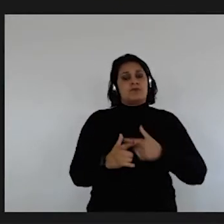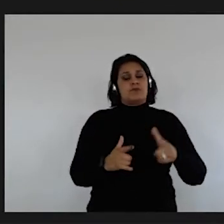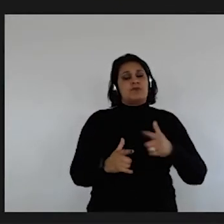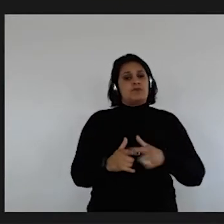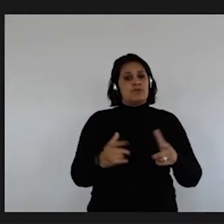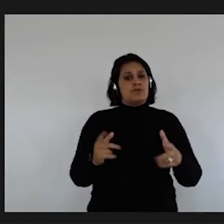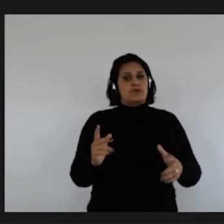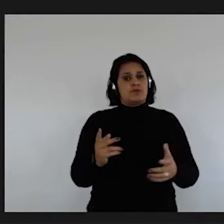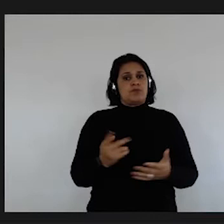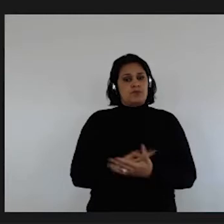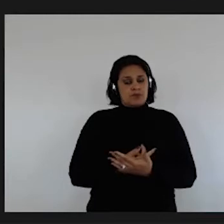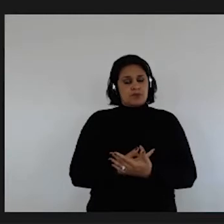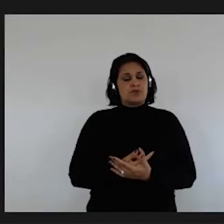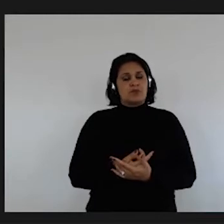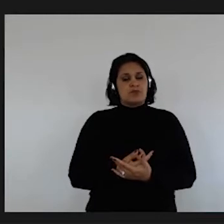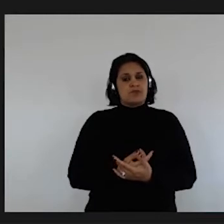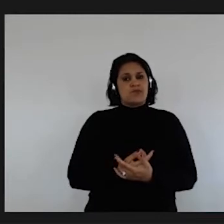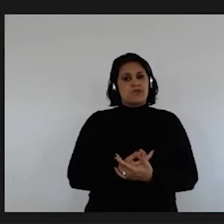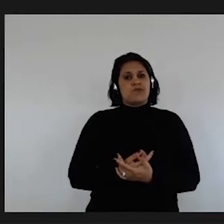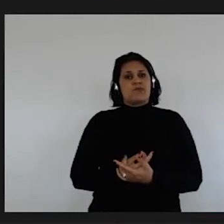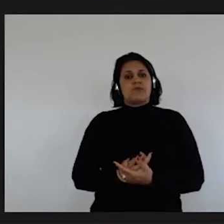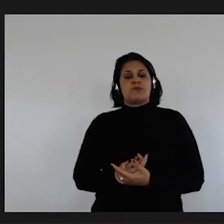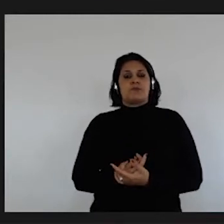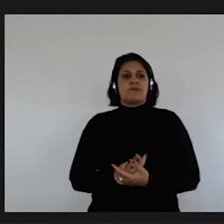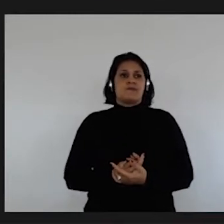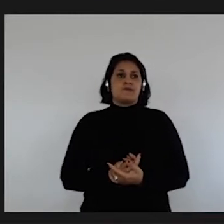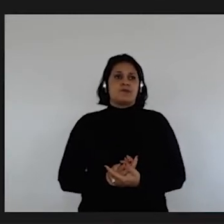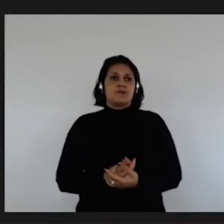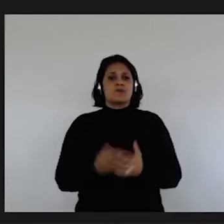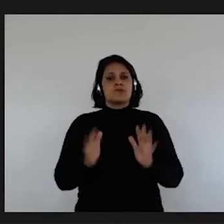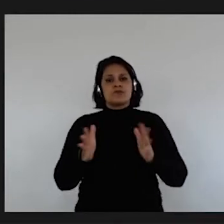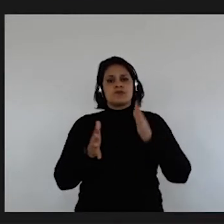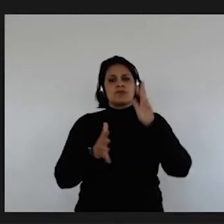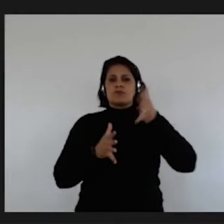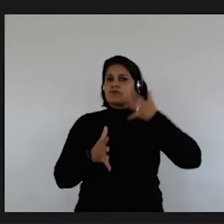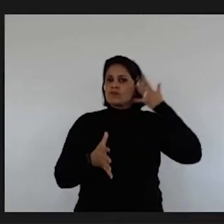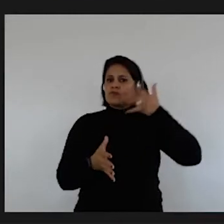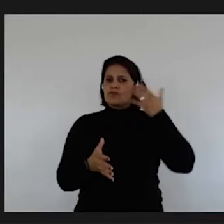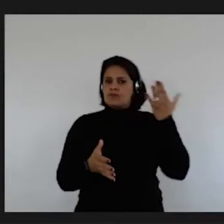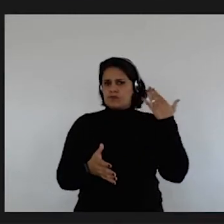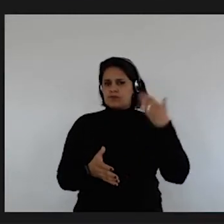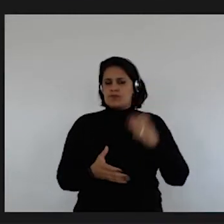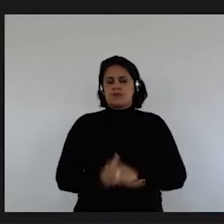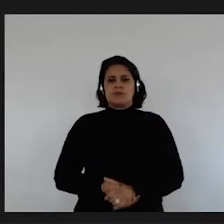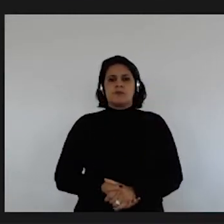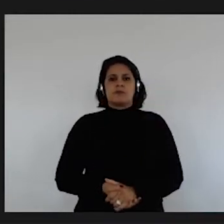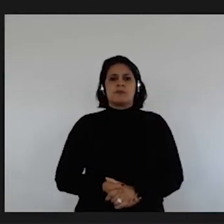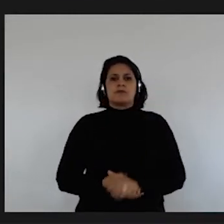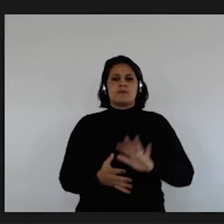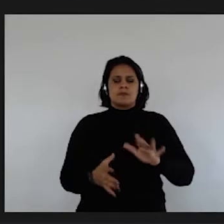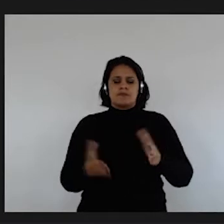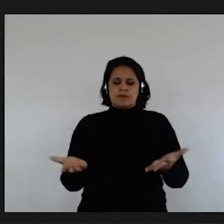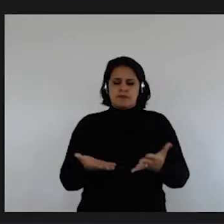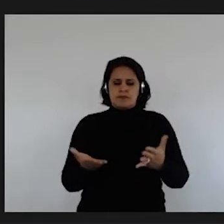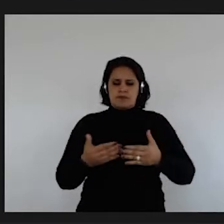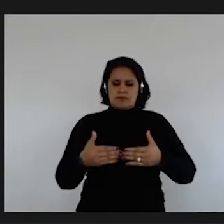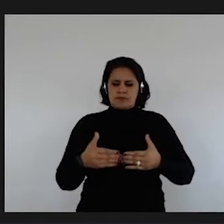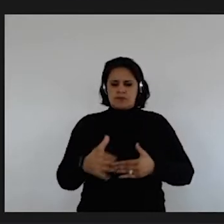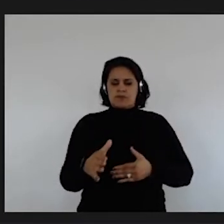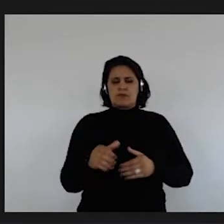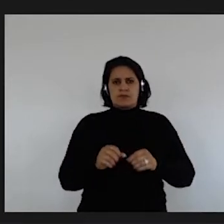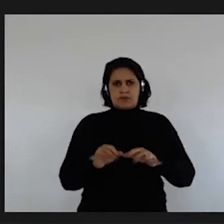é? E o professor que me antecedeu demonstrou bastante esta situação. Durante a pandemia, entretanto, foi o agronegócio